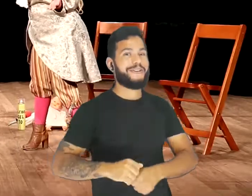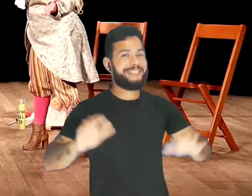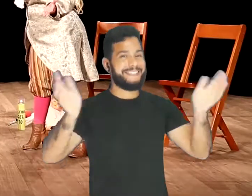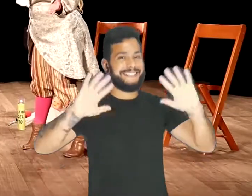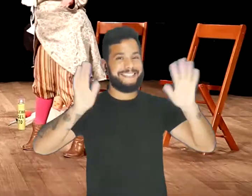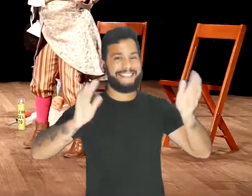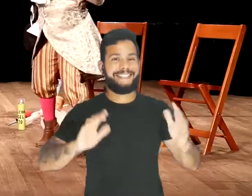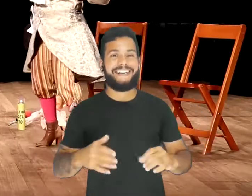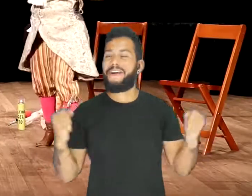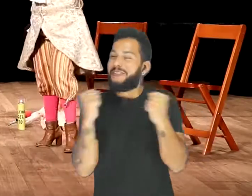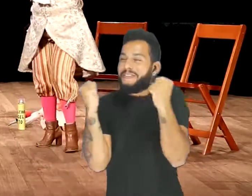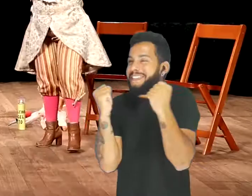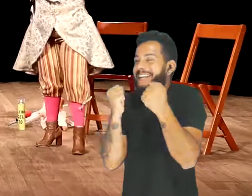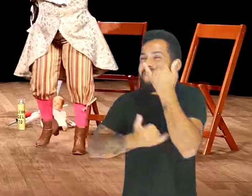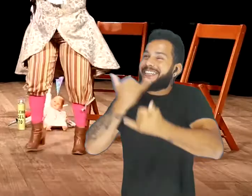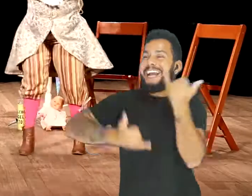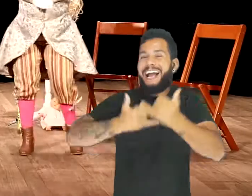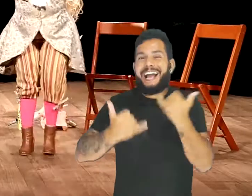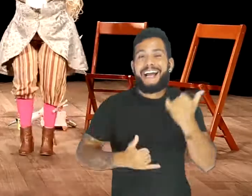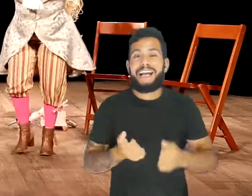25 anos! Tchau!